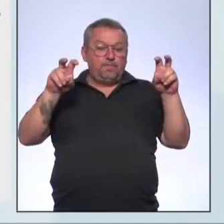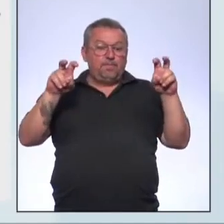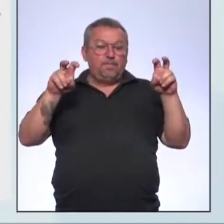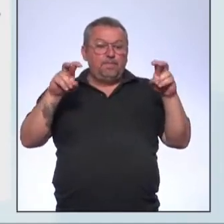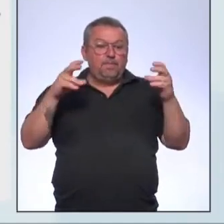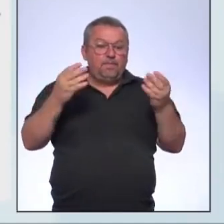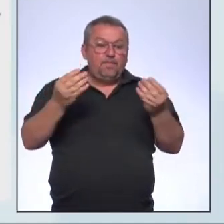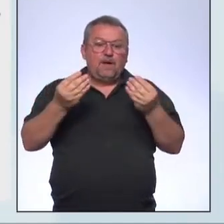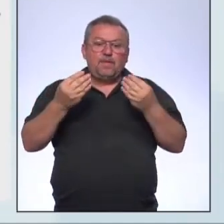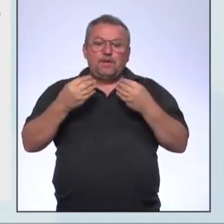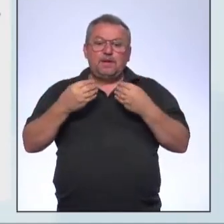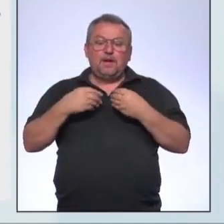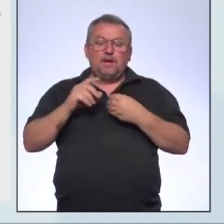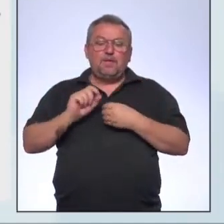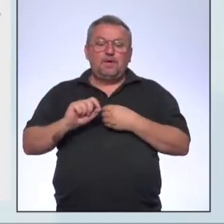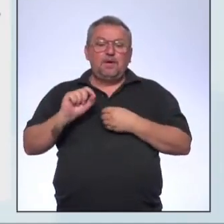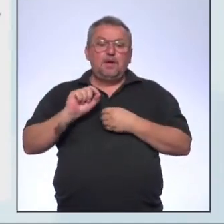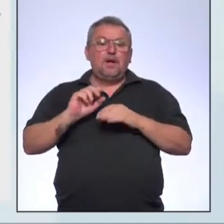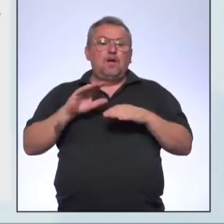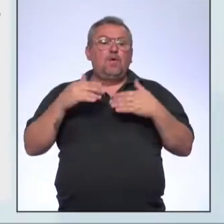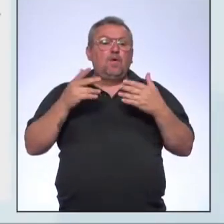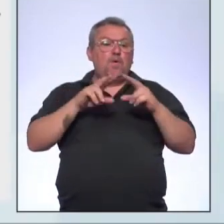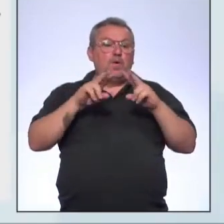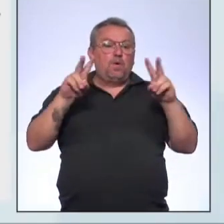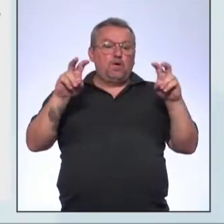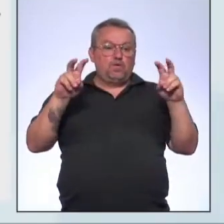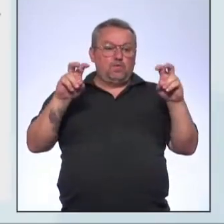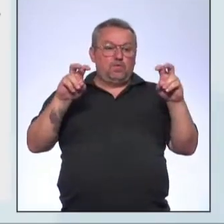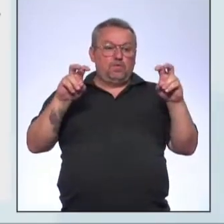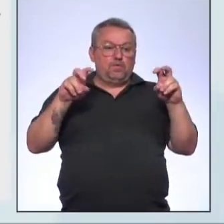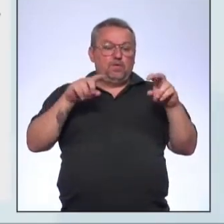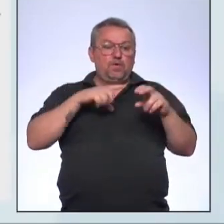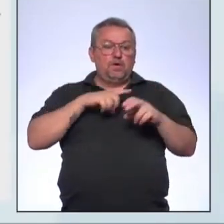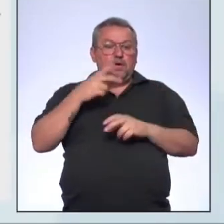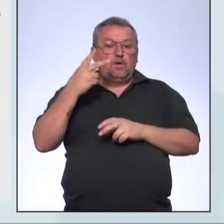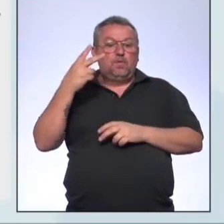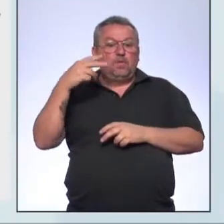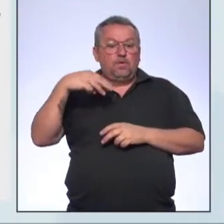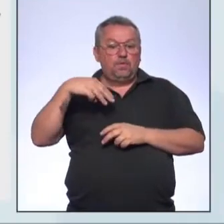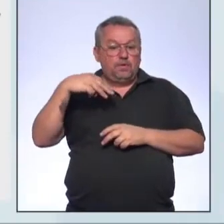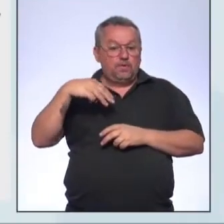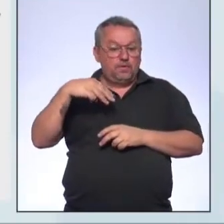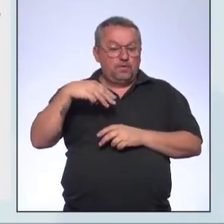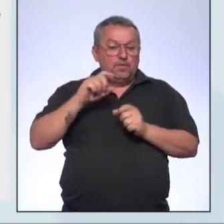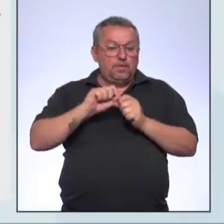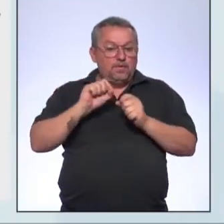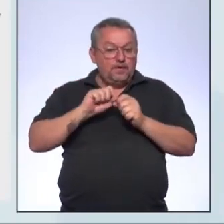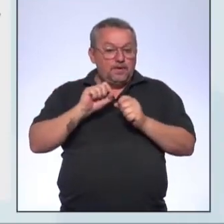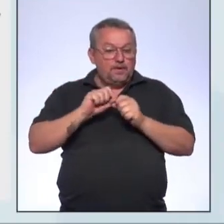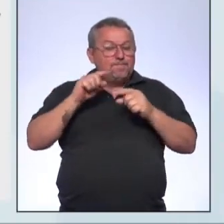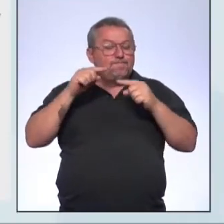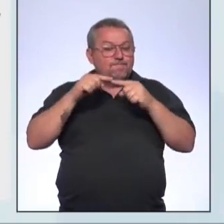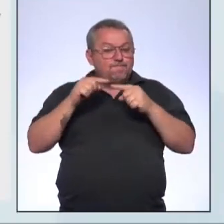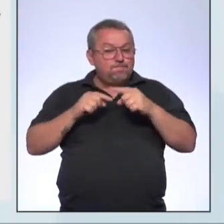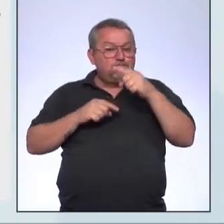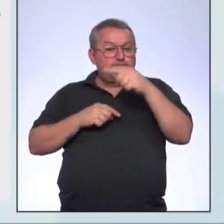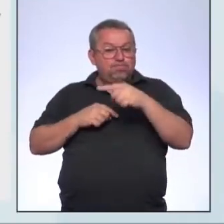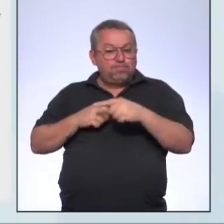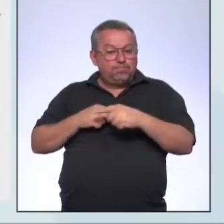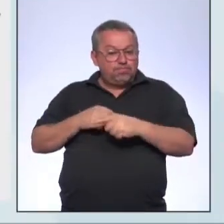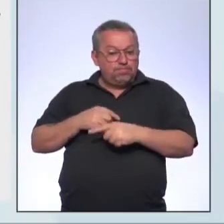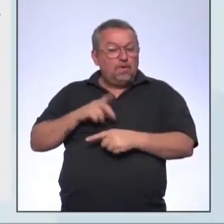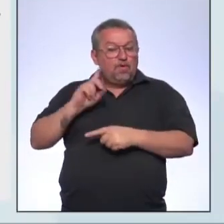me levar a quê? Qual é o assunto? Então, vocês terão 2 minutos para fazer os apontamentos e já